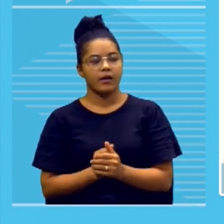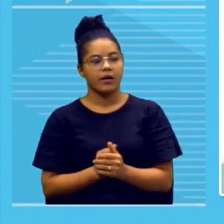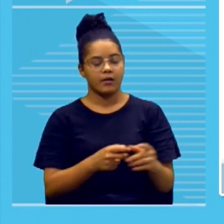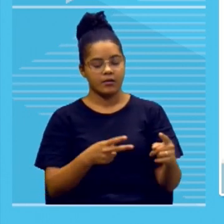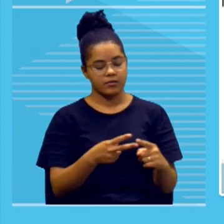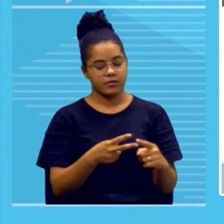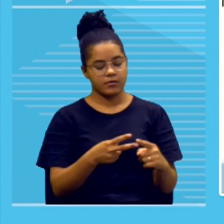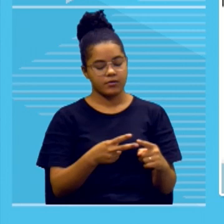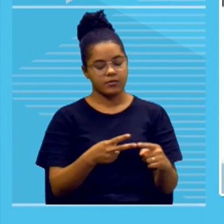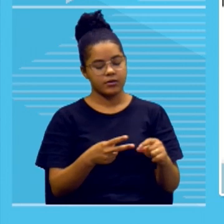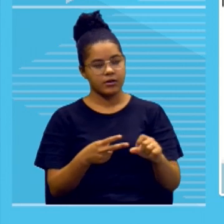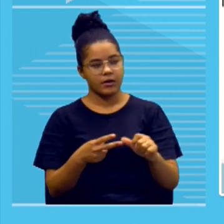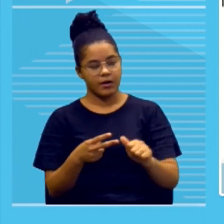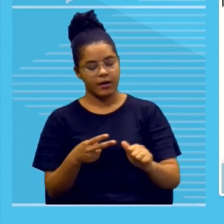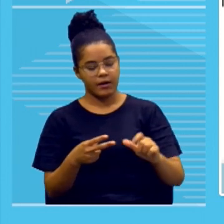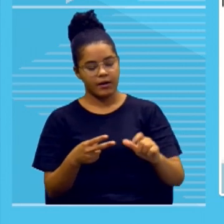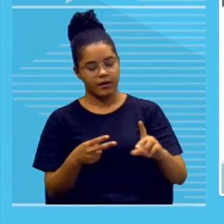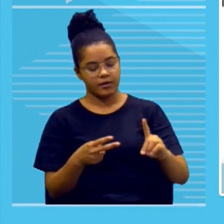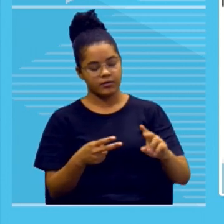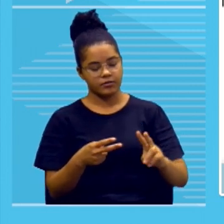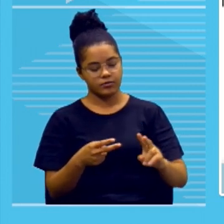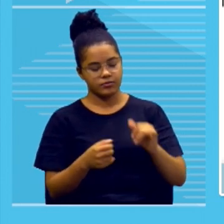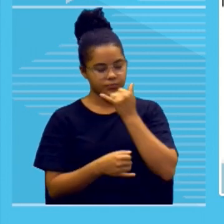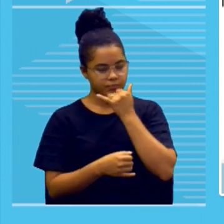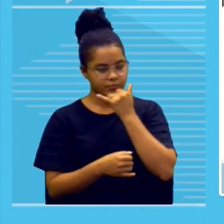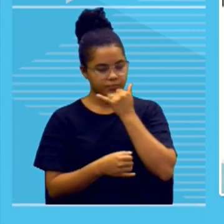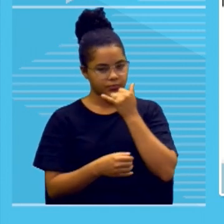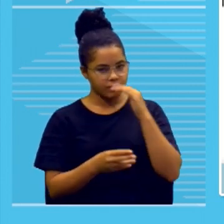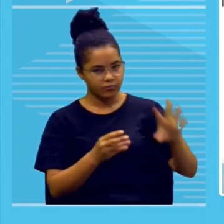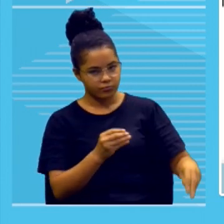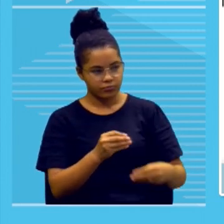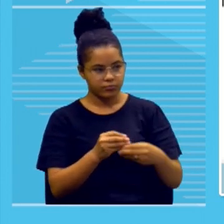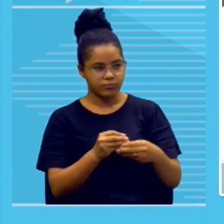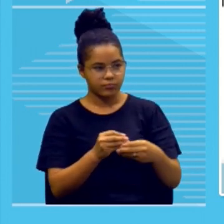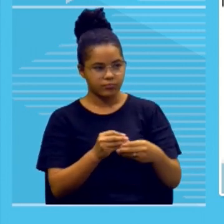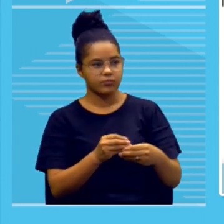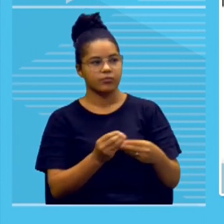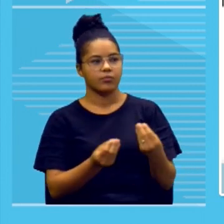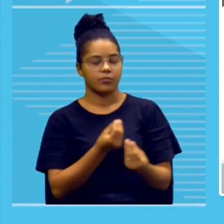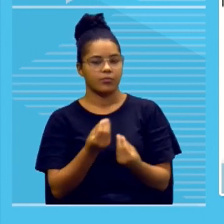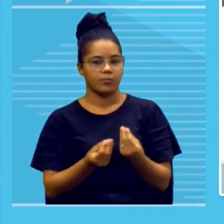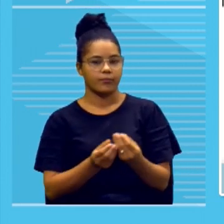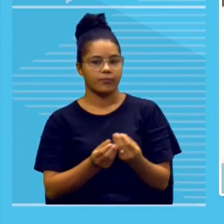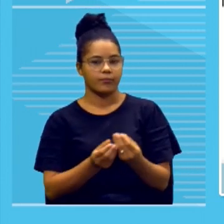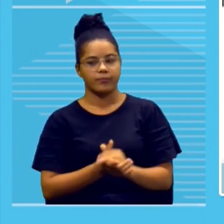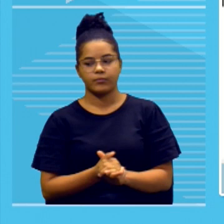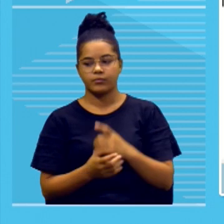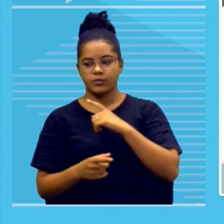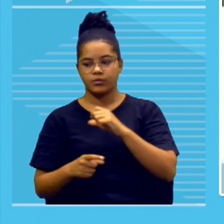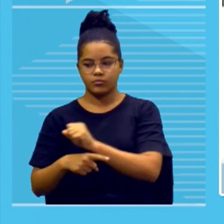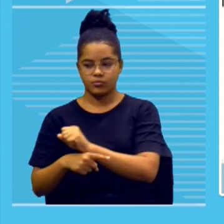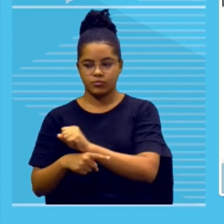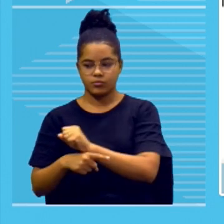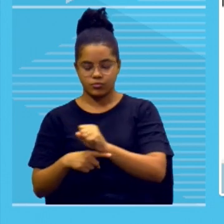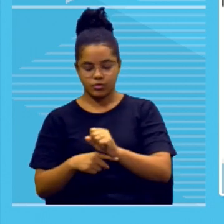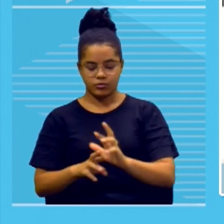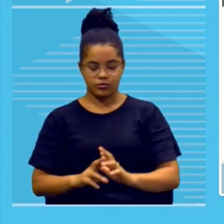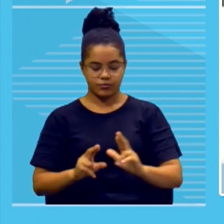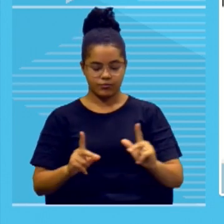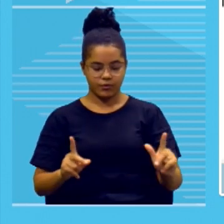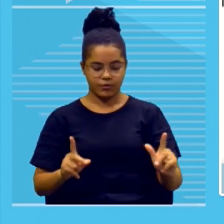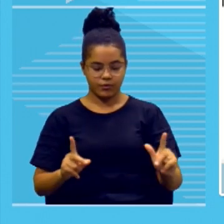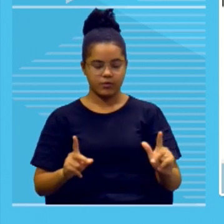são constituídas pela vírgula. Preste atenção. Primeiro, quando possuem sujeitos diferentes, você lembra daquele caso